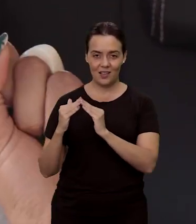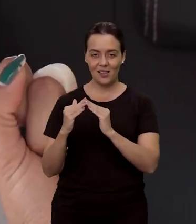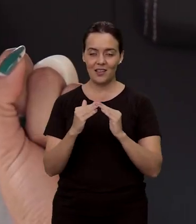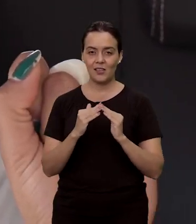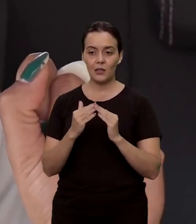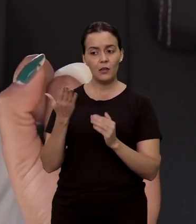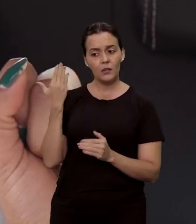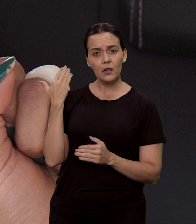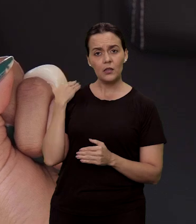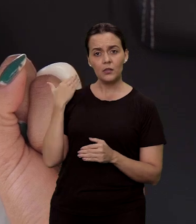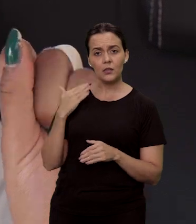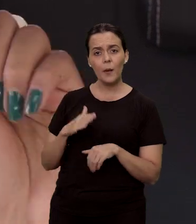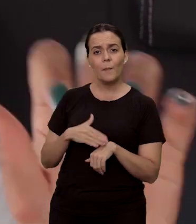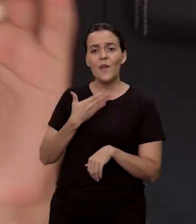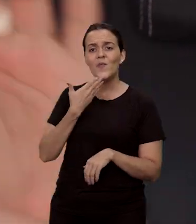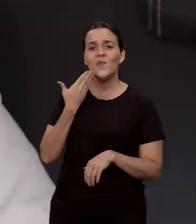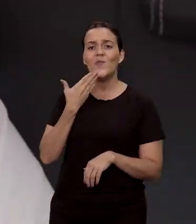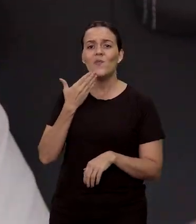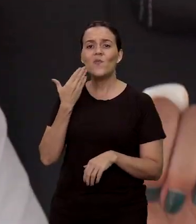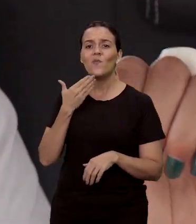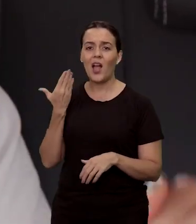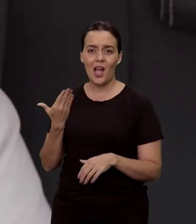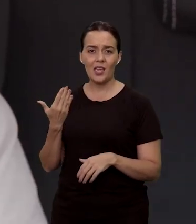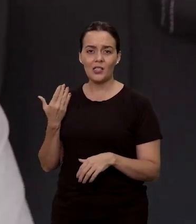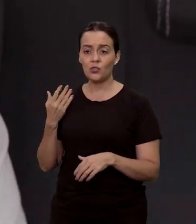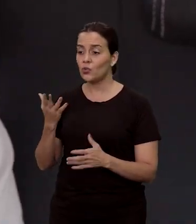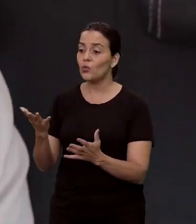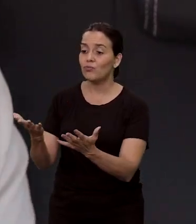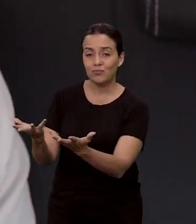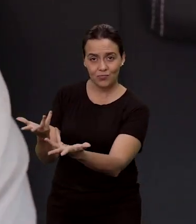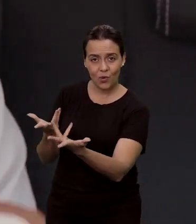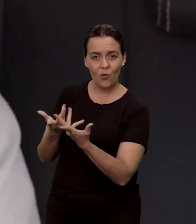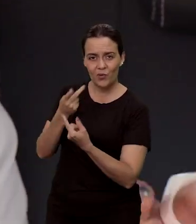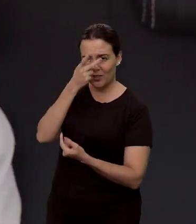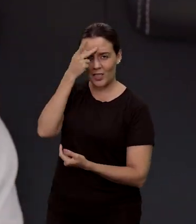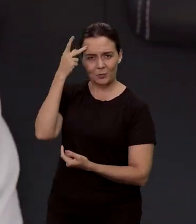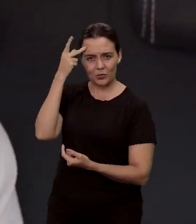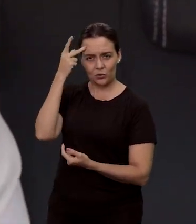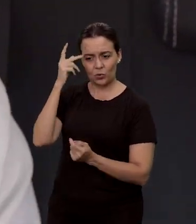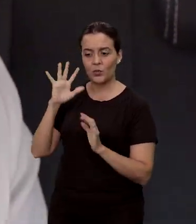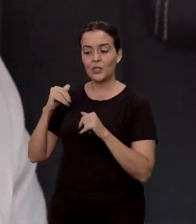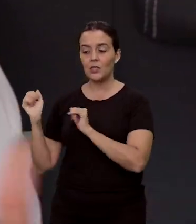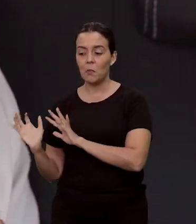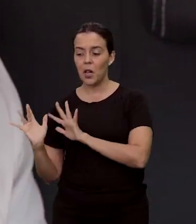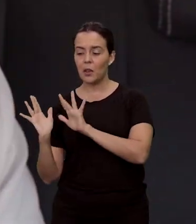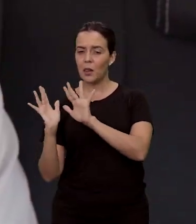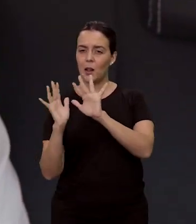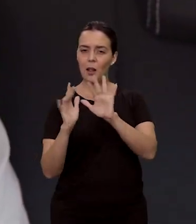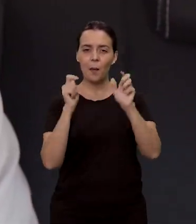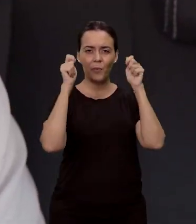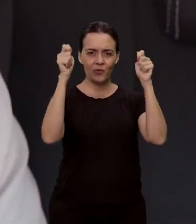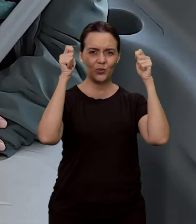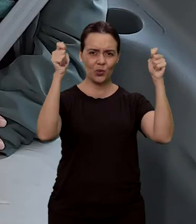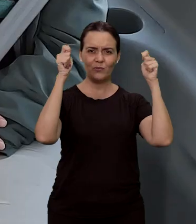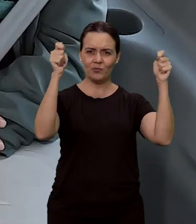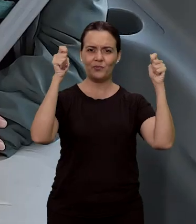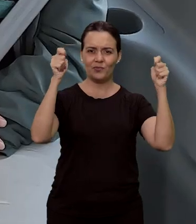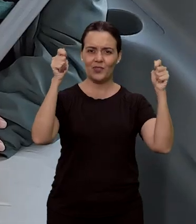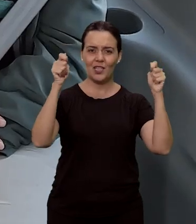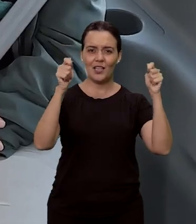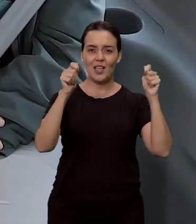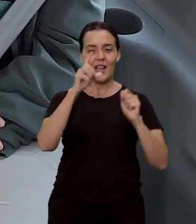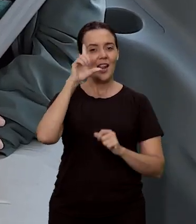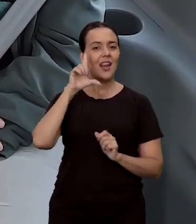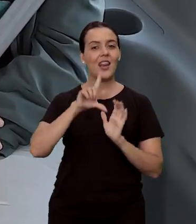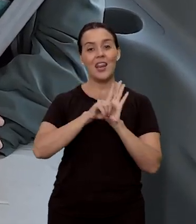mais fácil mobilizar as pessoas. Que ele chamava os moradores e ia todo mundo na frente da prefeitura votar pelos gerentes do bairro.